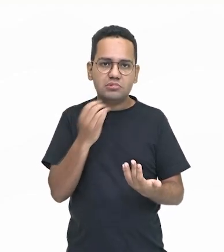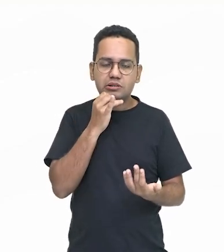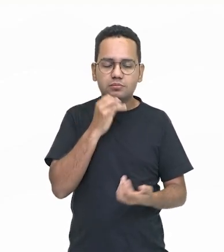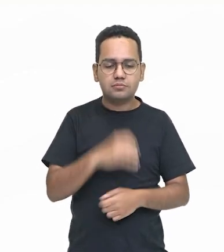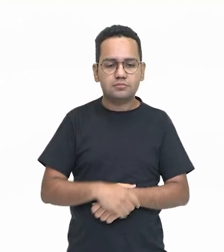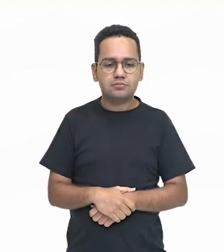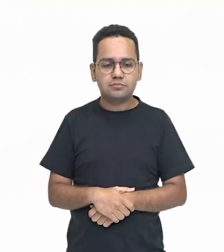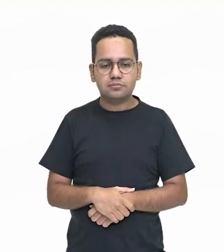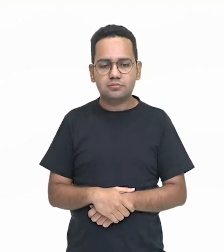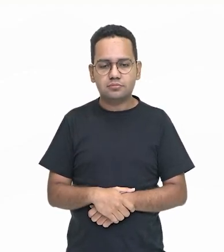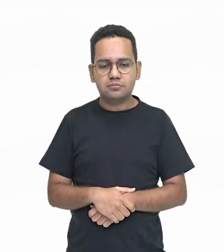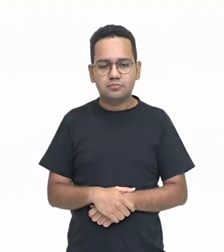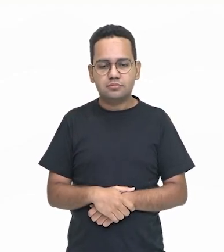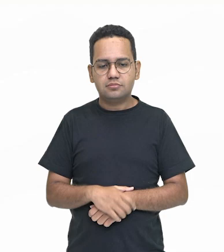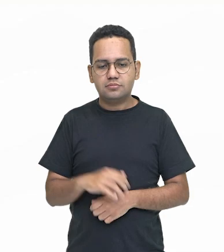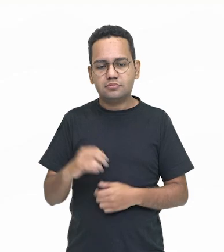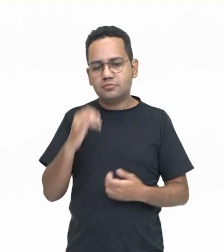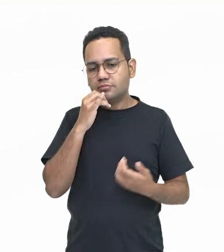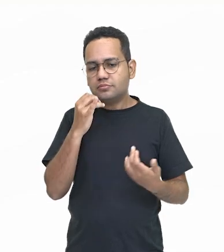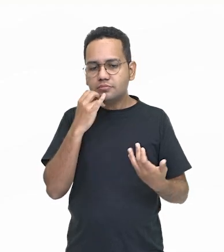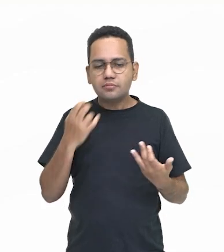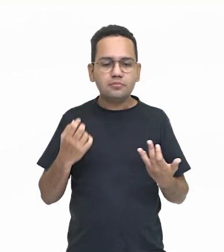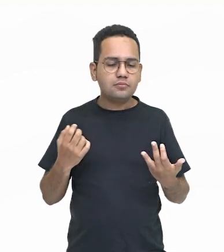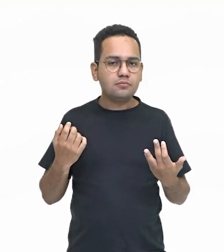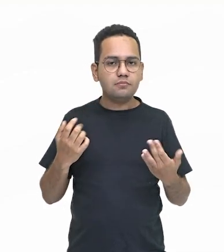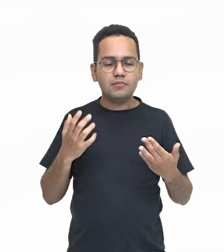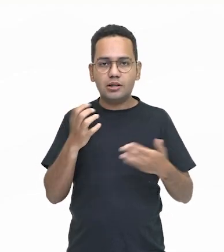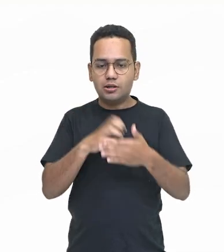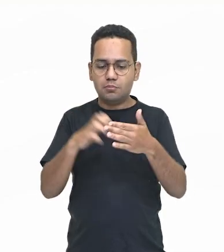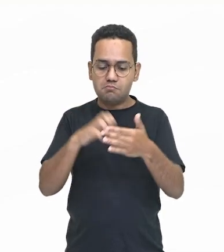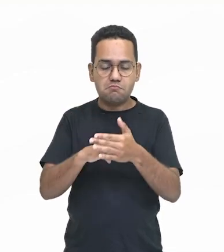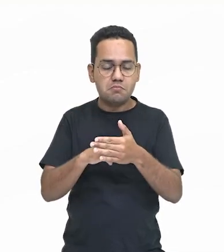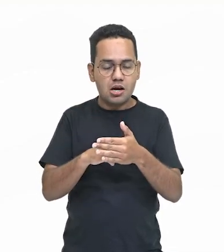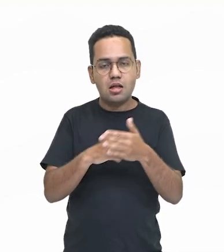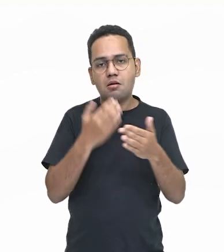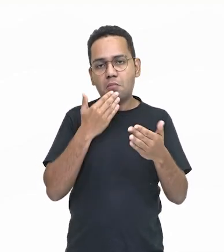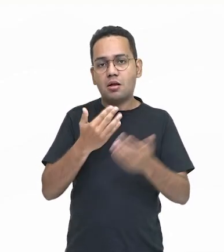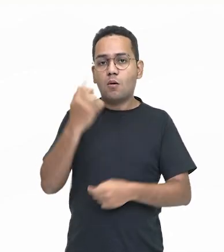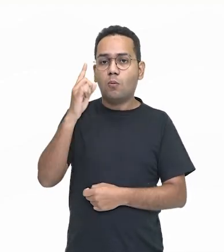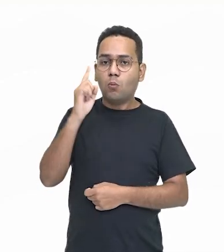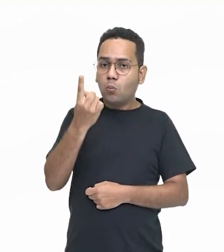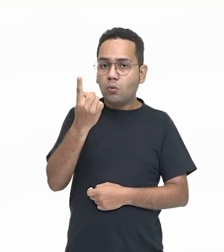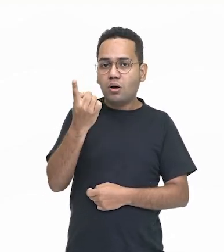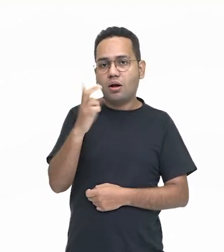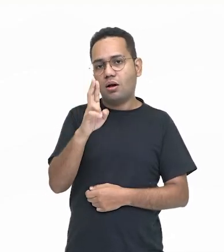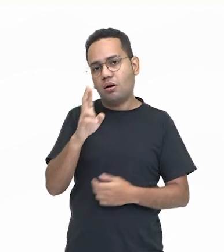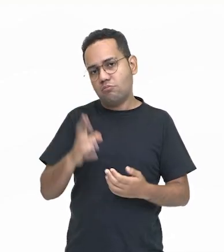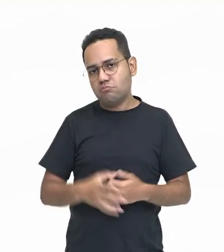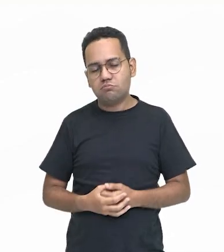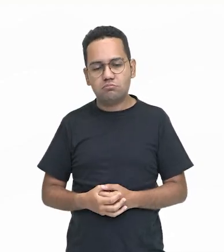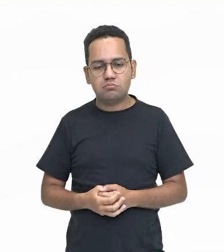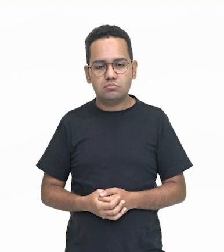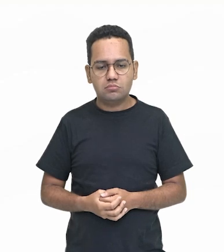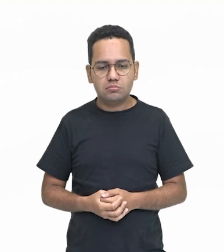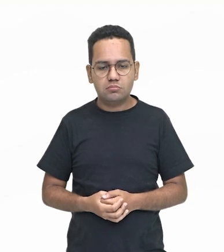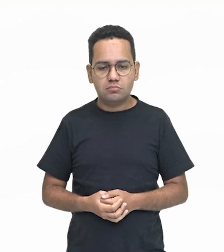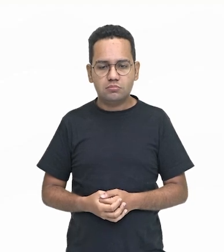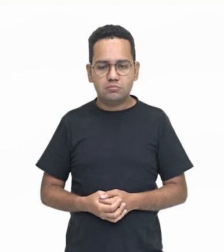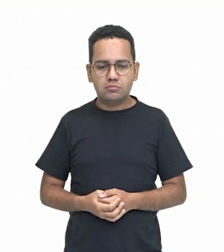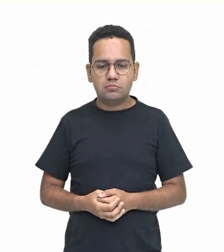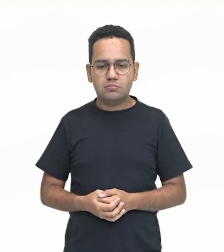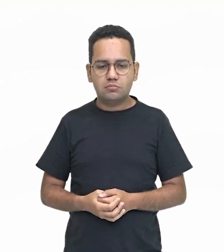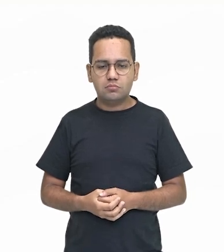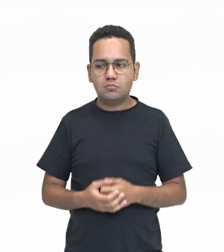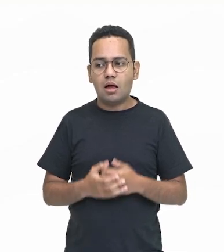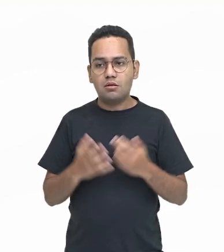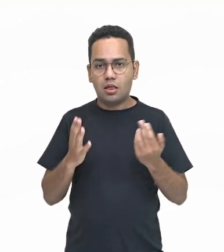supor que certa operadora cobre R$1 pelo valor do quilowatt-hora. E o intervalo de tempo é